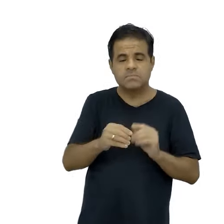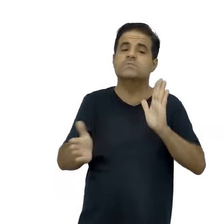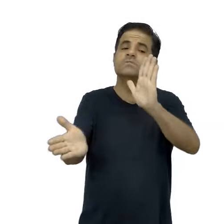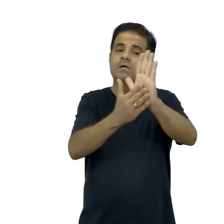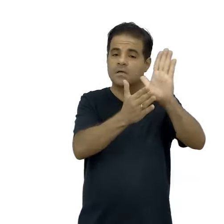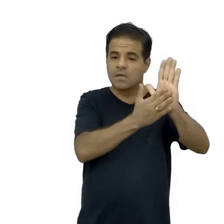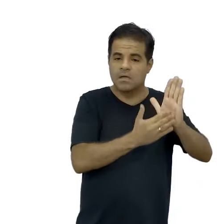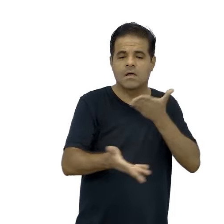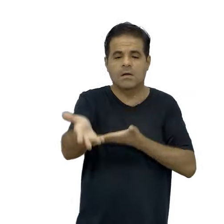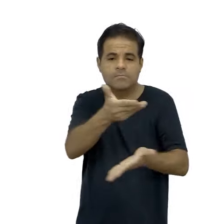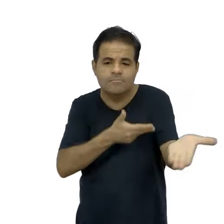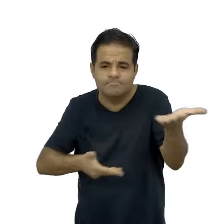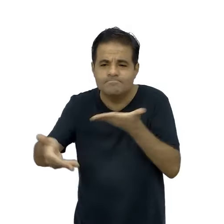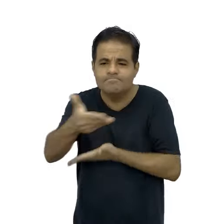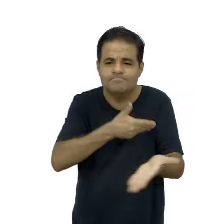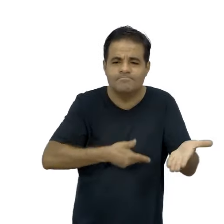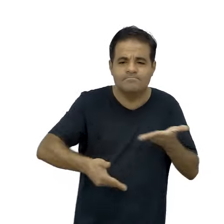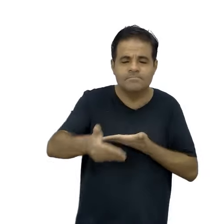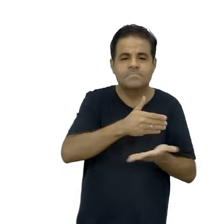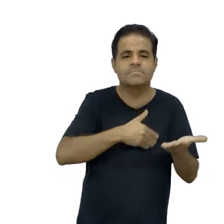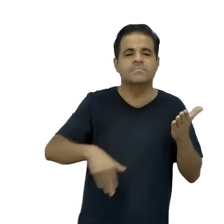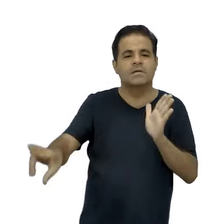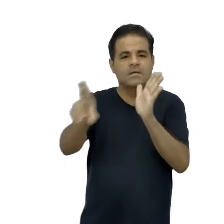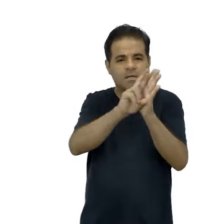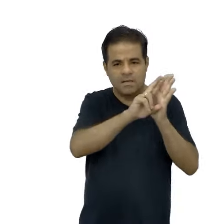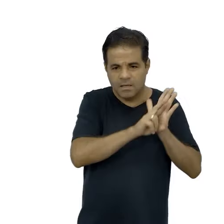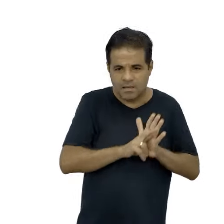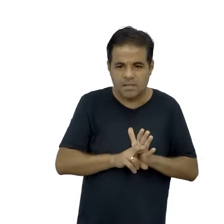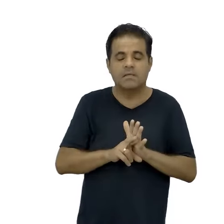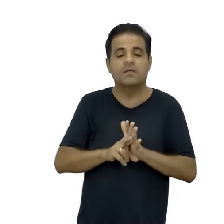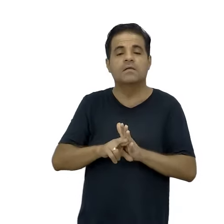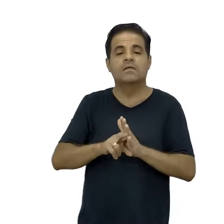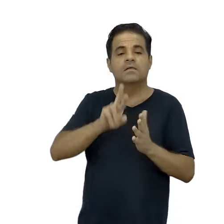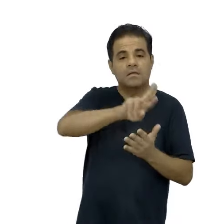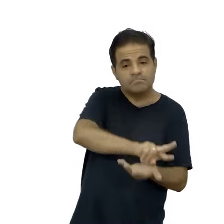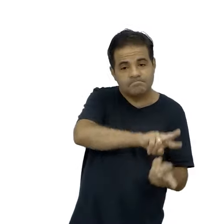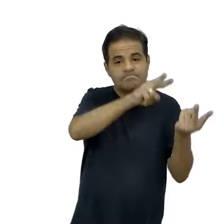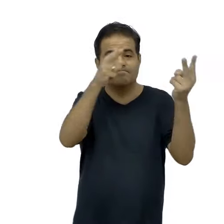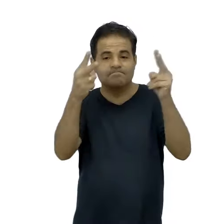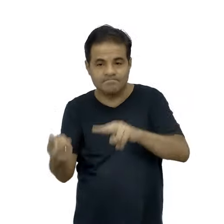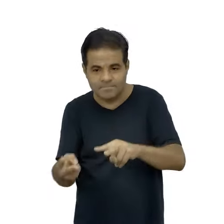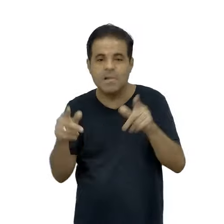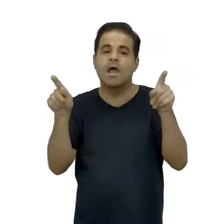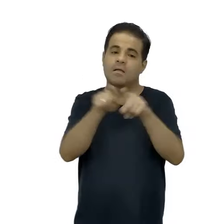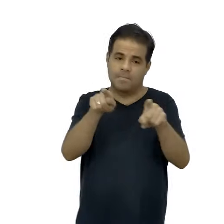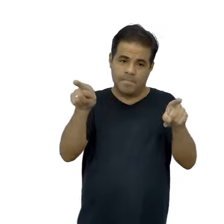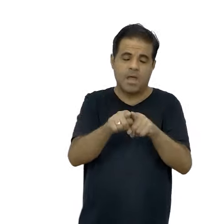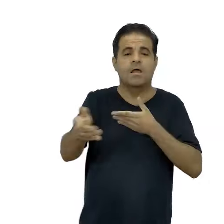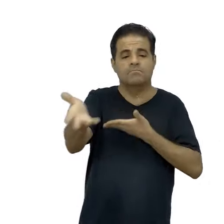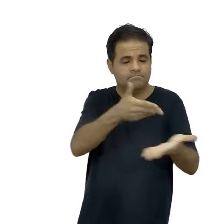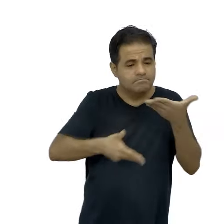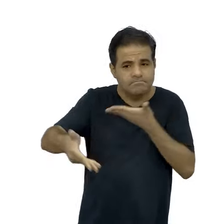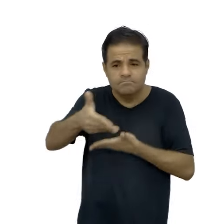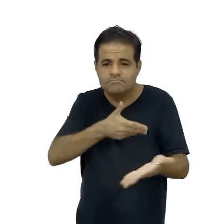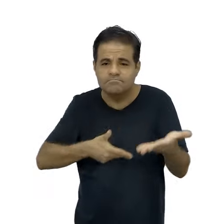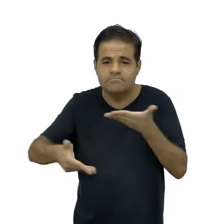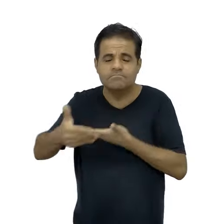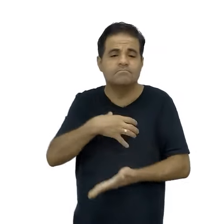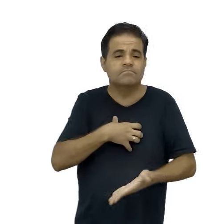estabelecer relações entre essas representações, passando de uma representação para outra, e relacioná-los